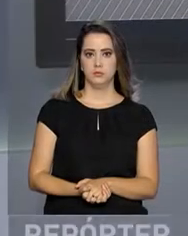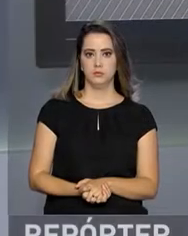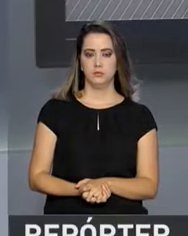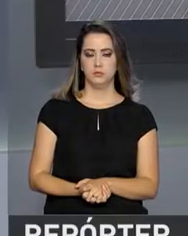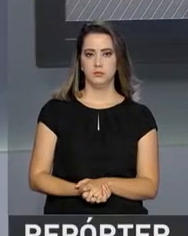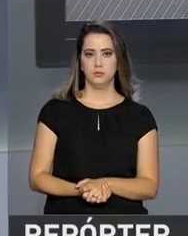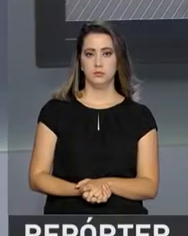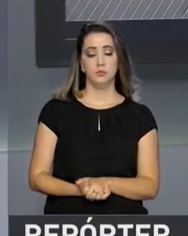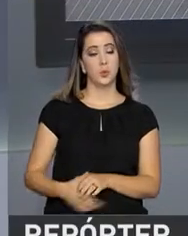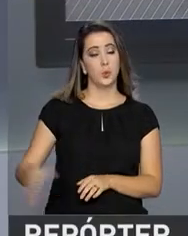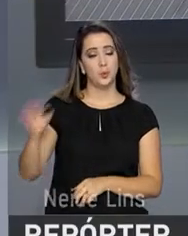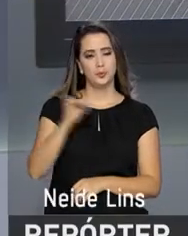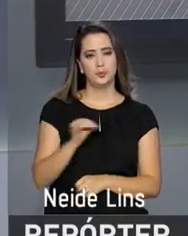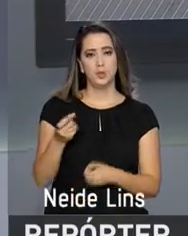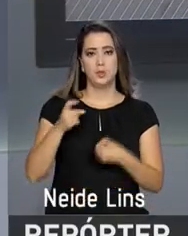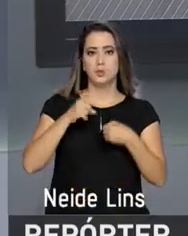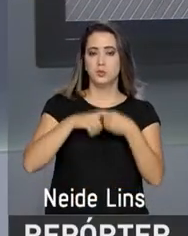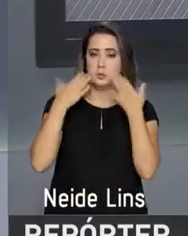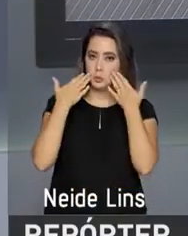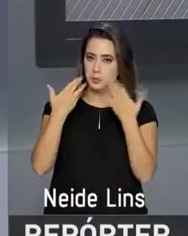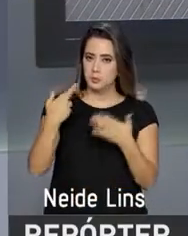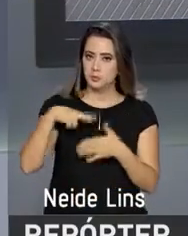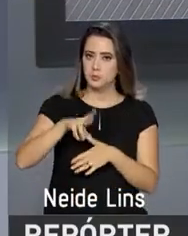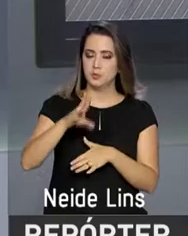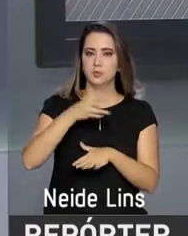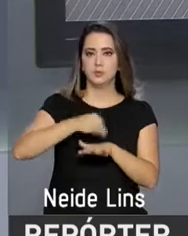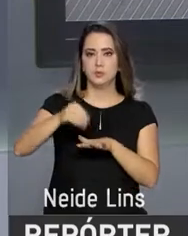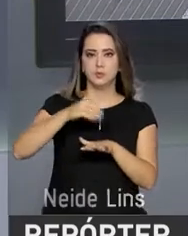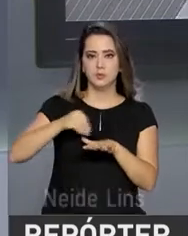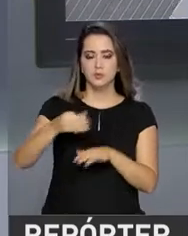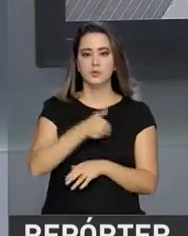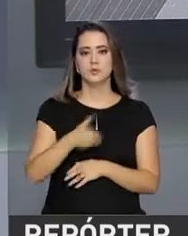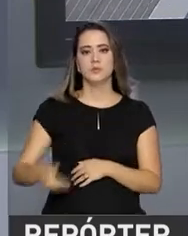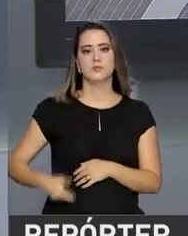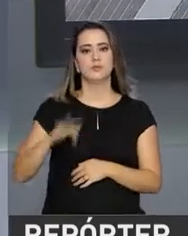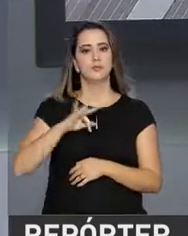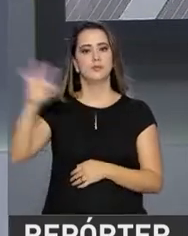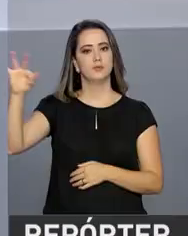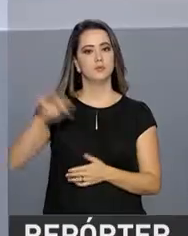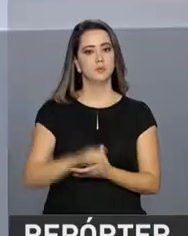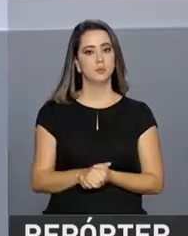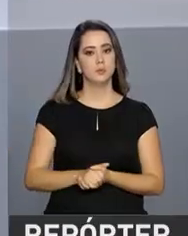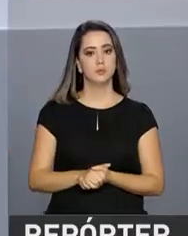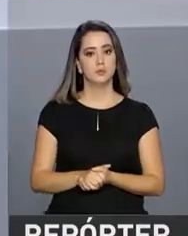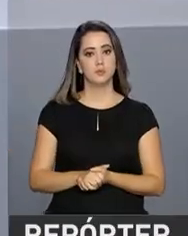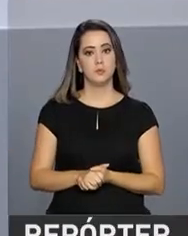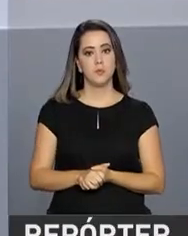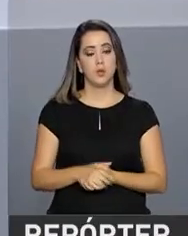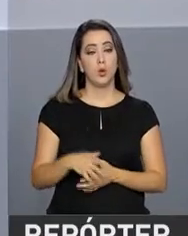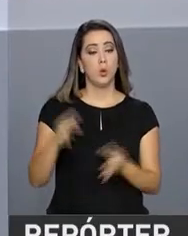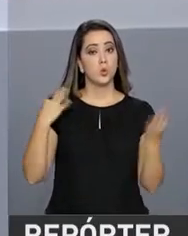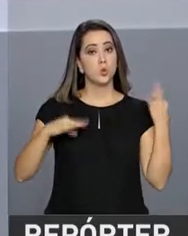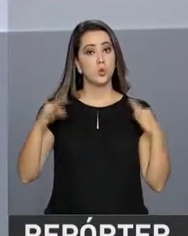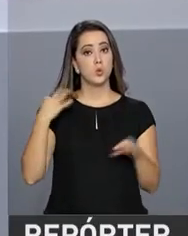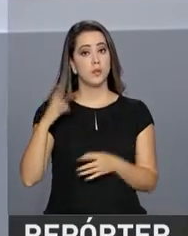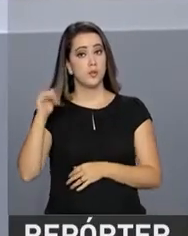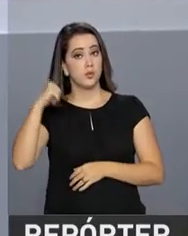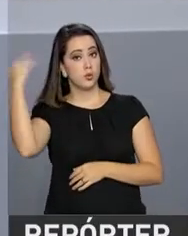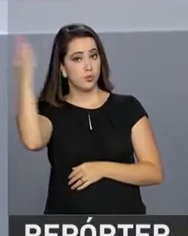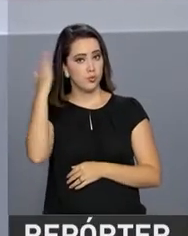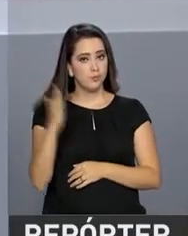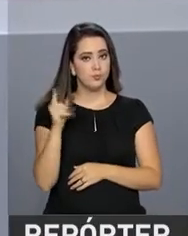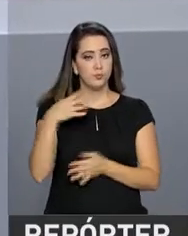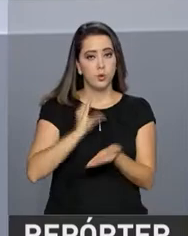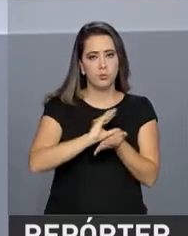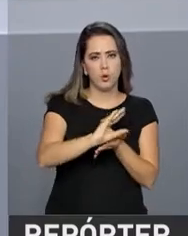estamos de volta com o repórter nbr e as notícias do governo federal os turistas estrangeiros injetaram